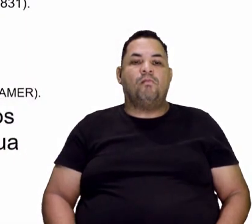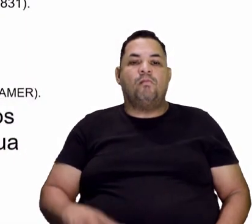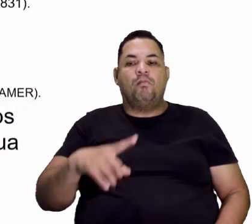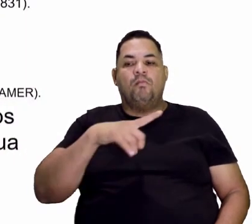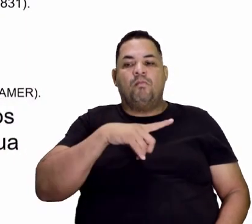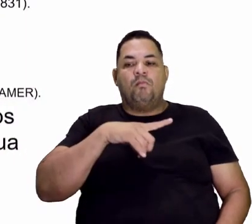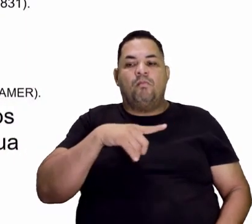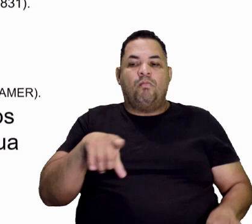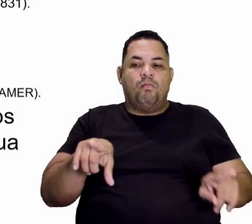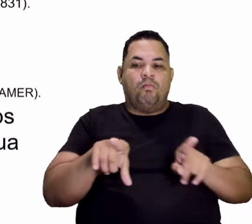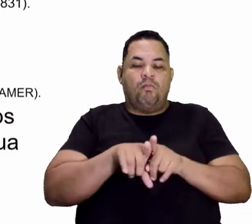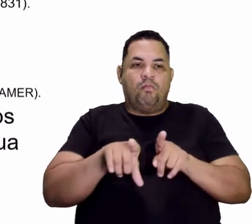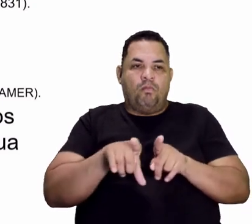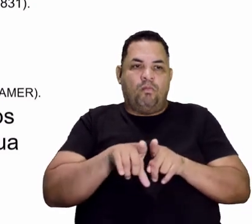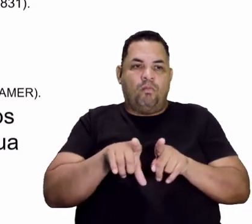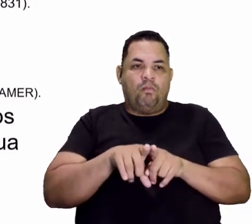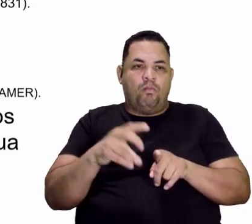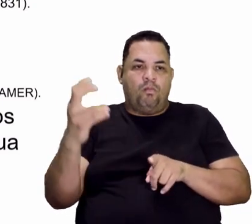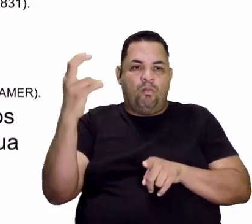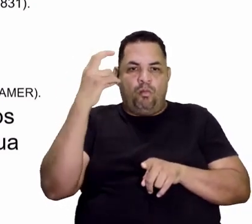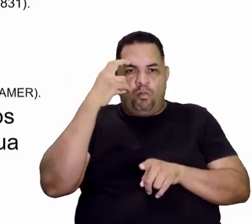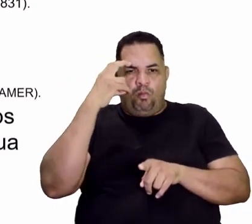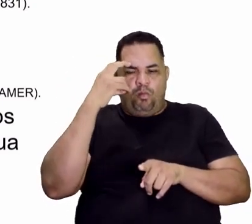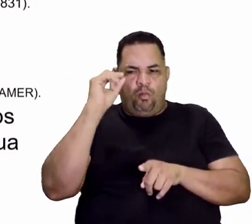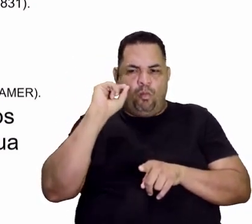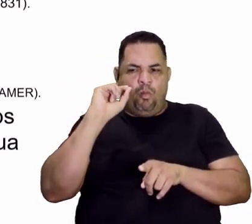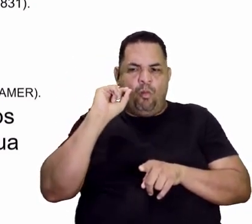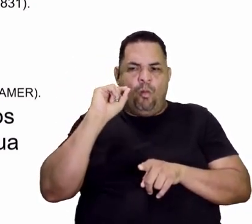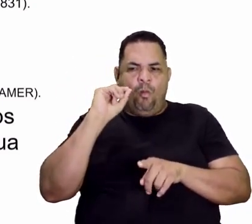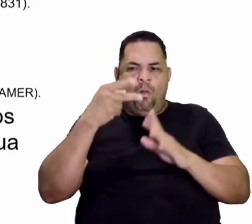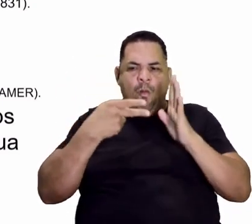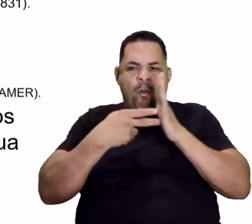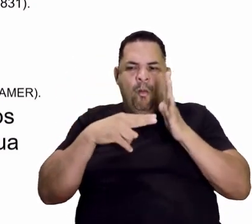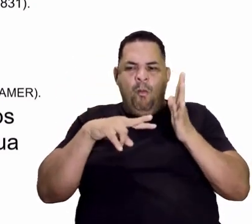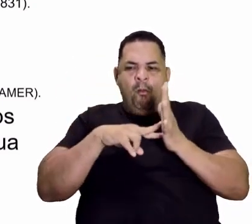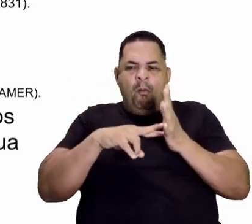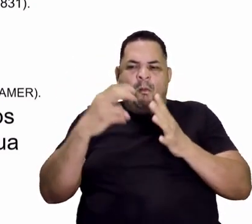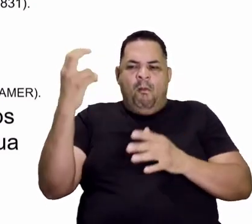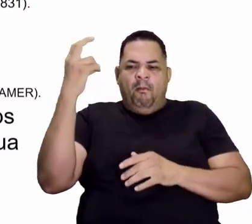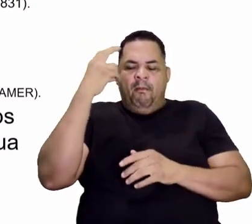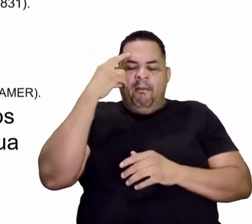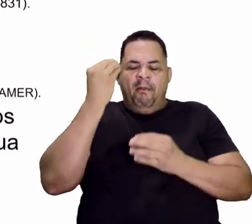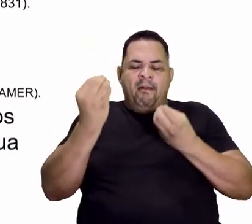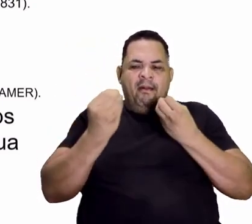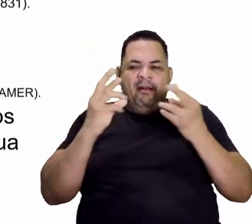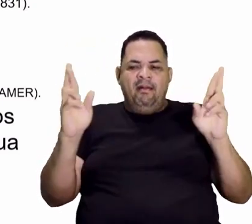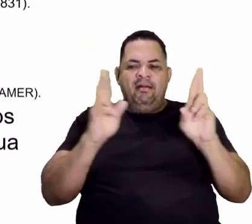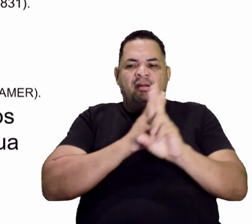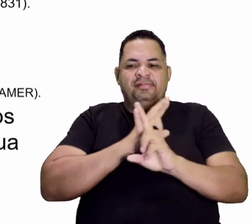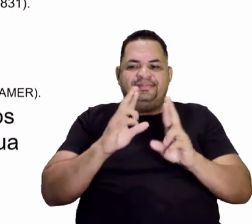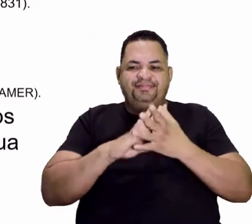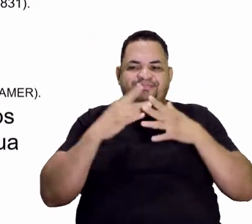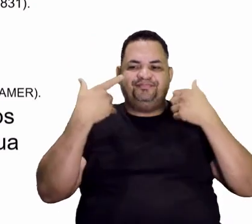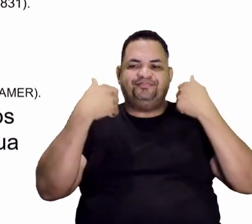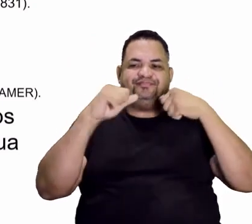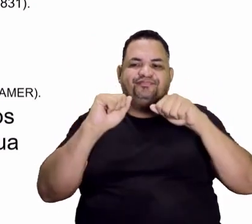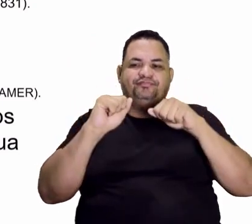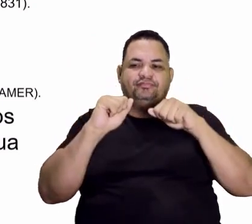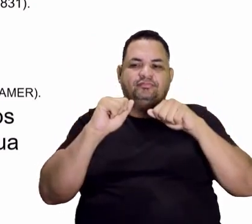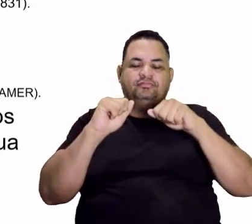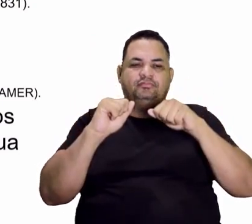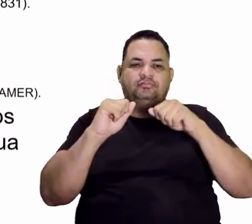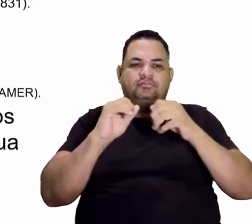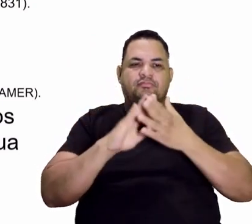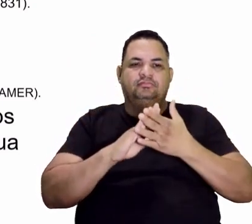Temos também, gente, a questão do significado. O que é a cultura? Como que a cultura se relaciona, né, com a linguagem?